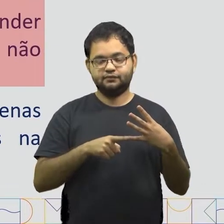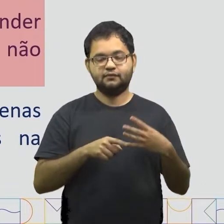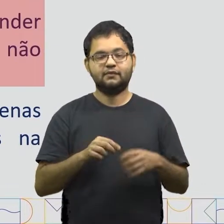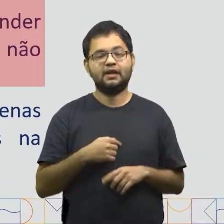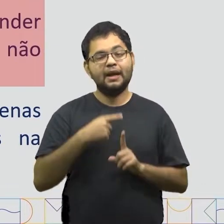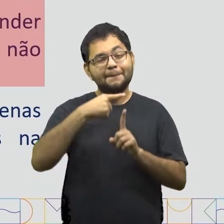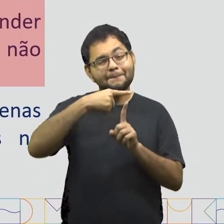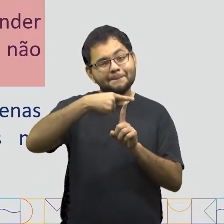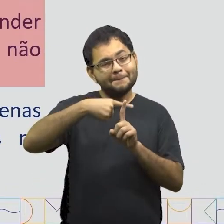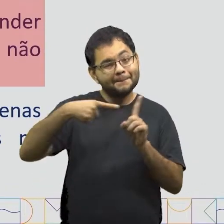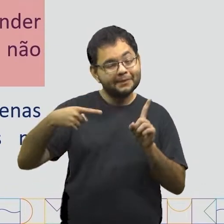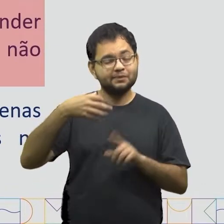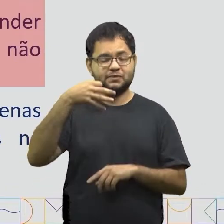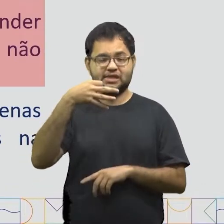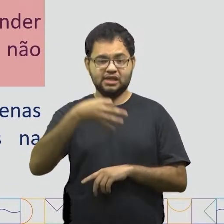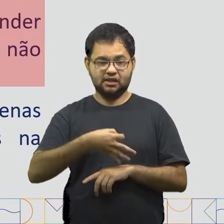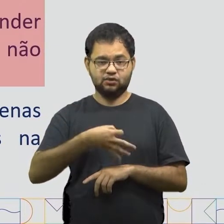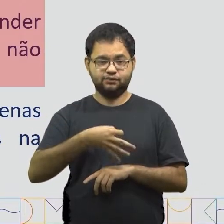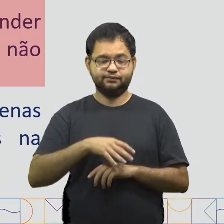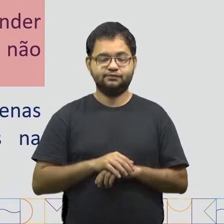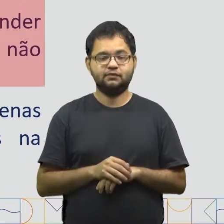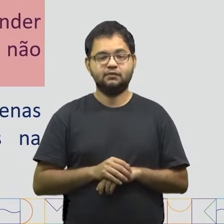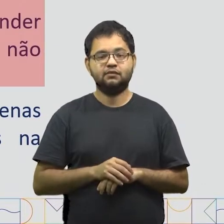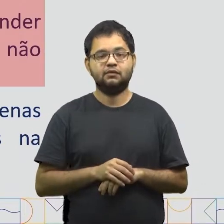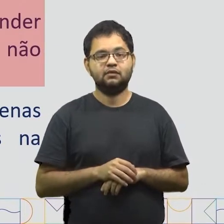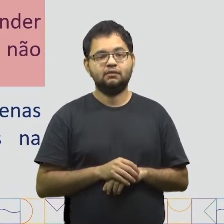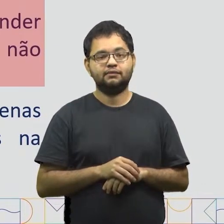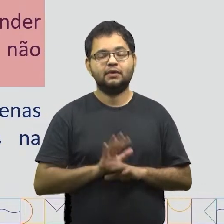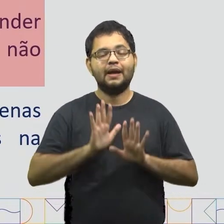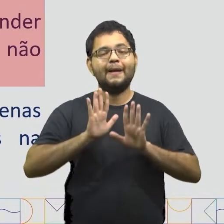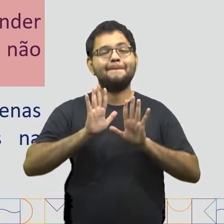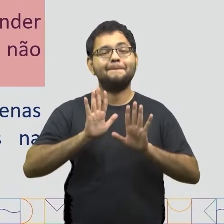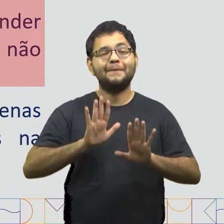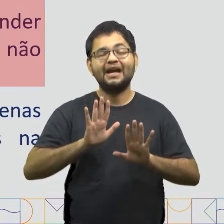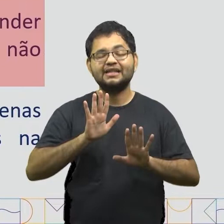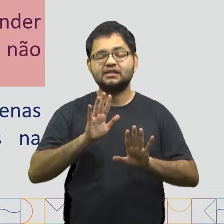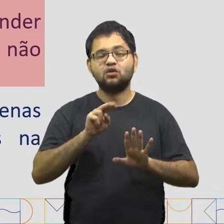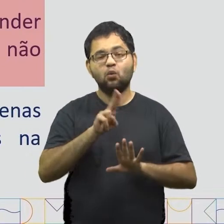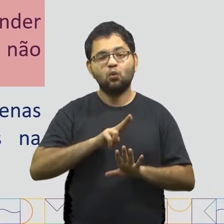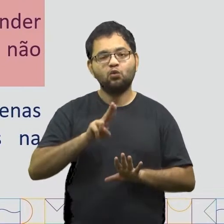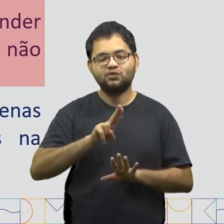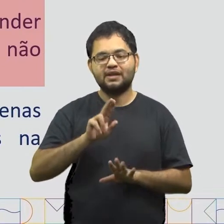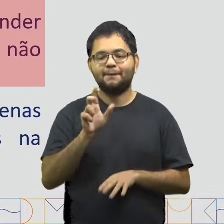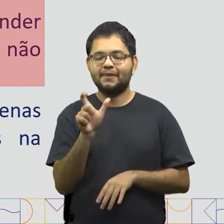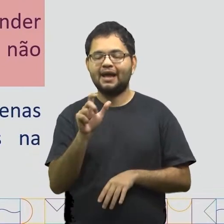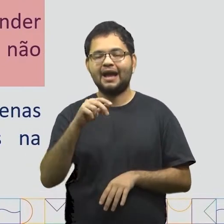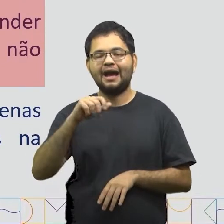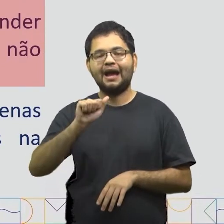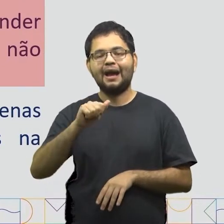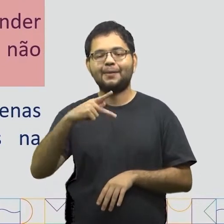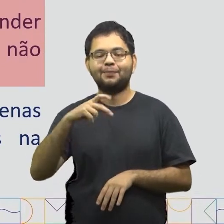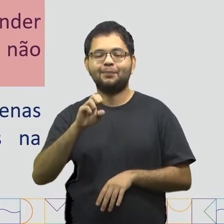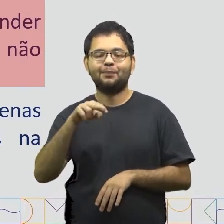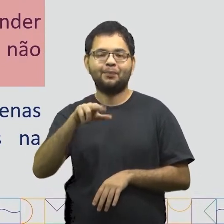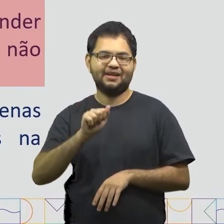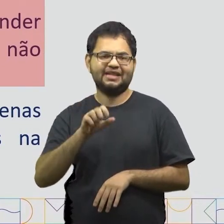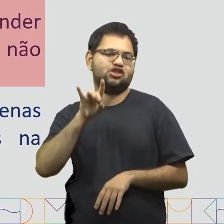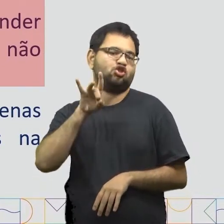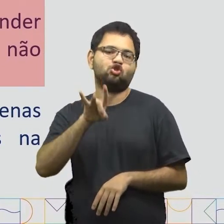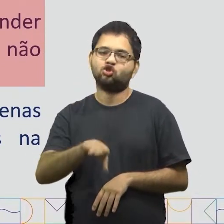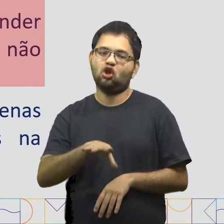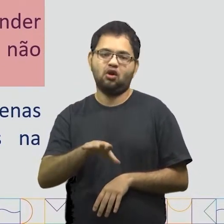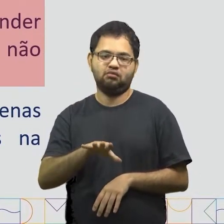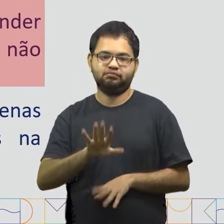trazem partes da resposta correta mas indicam como apenas aquilo na